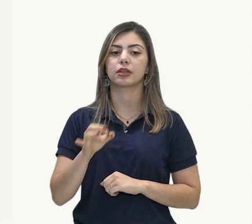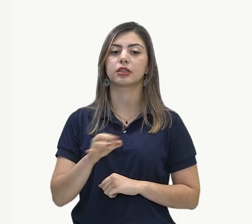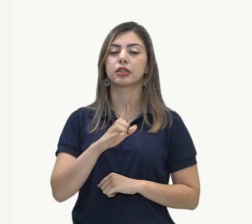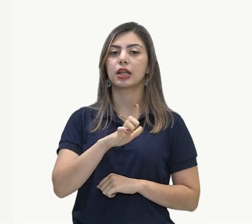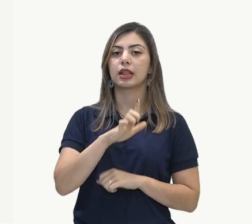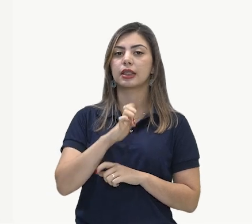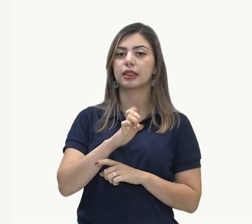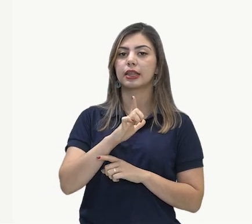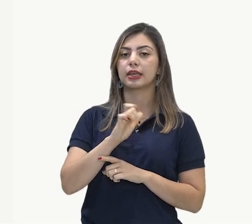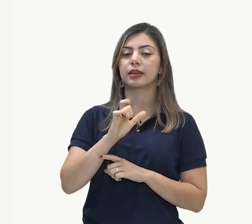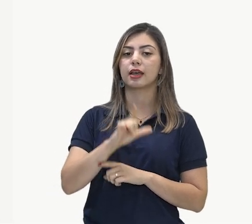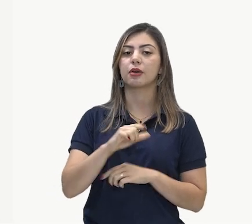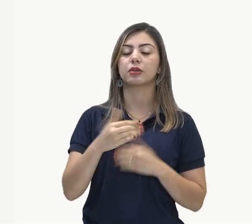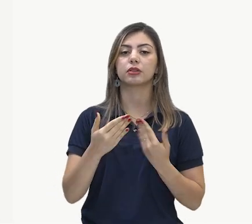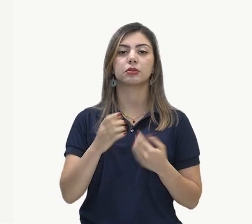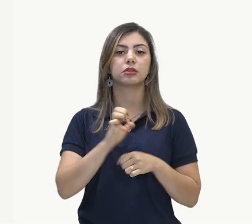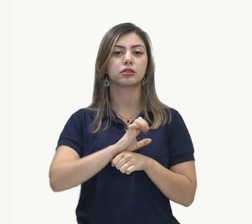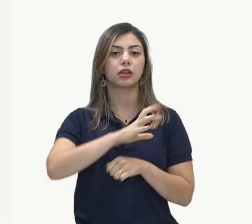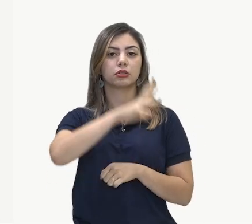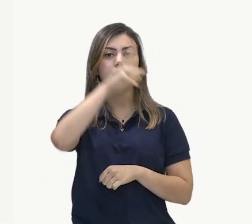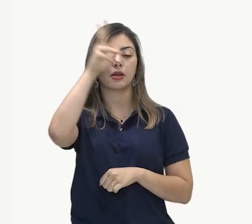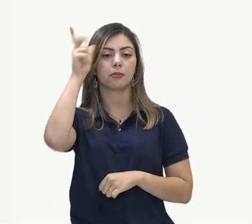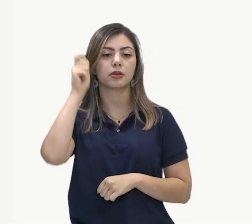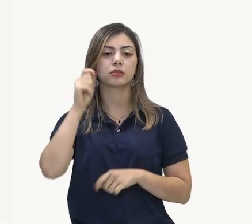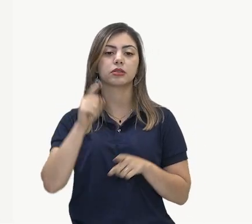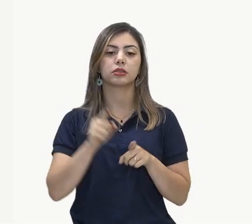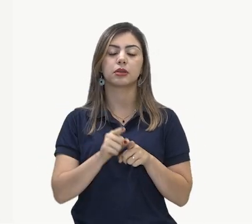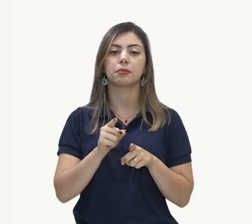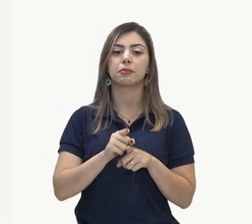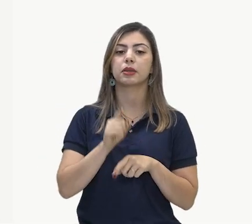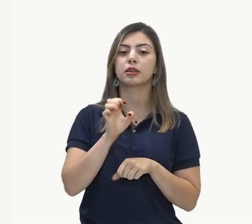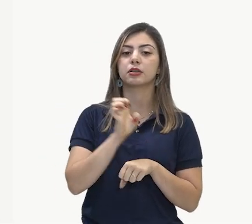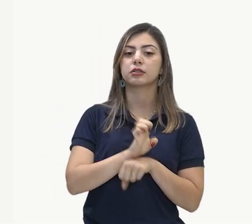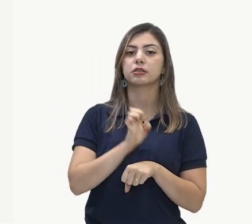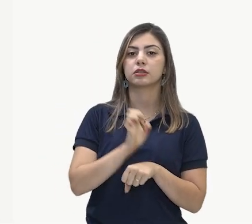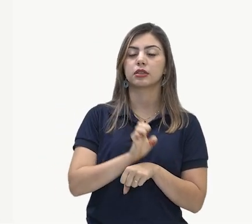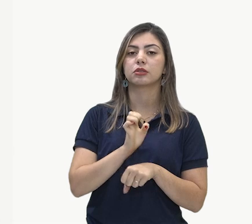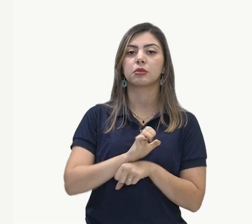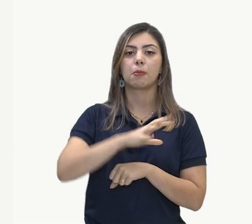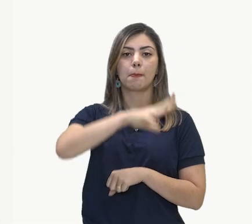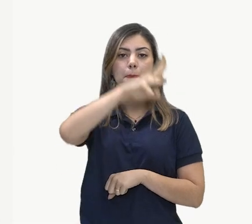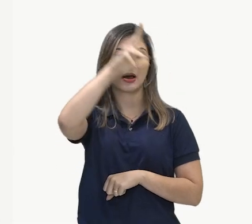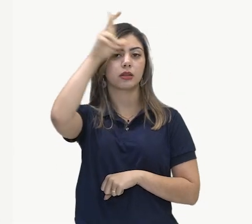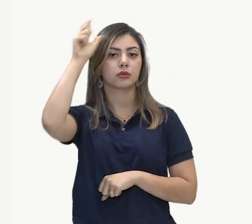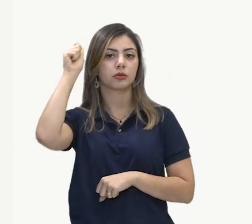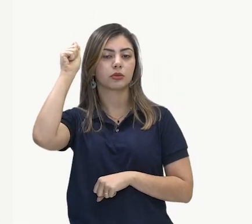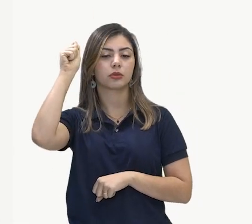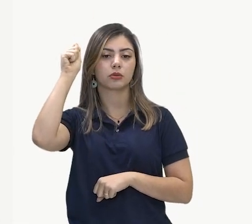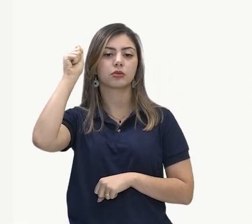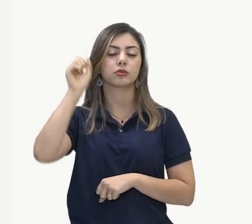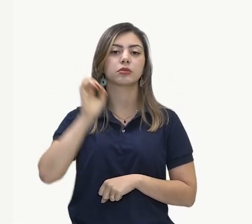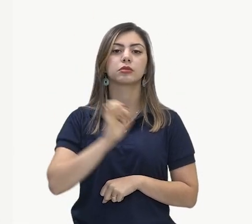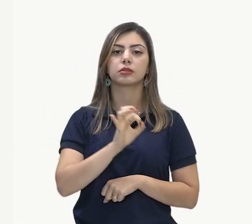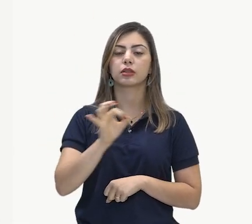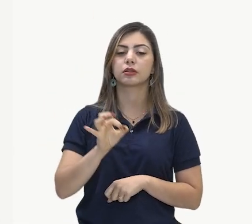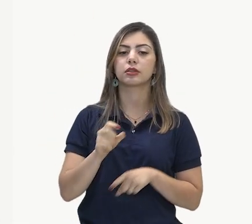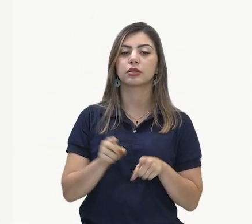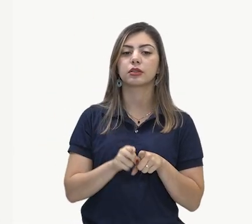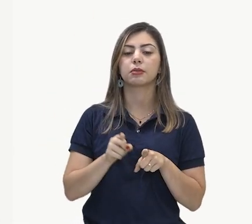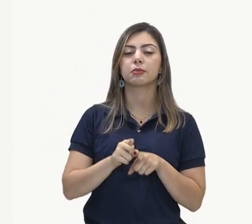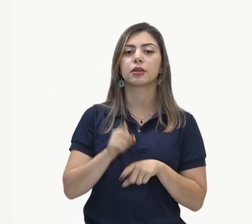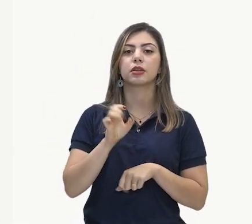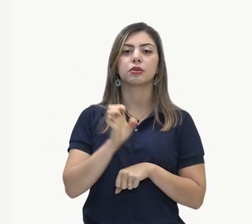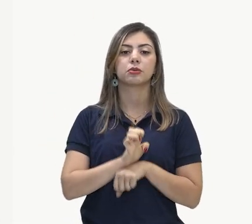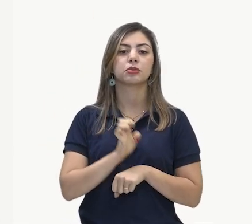destacar os estados do Amazonas, aqui o estado do Mato Grosso e também a gente tem o